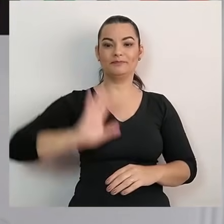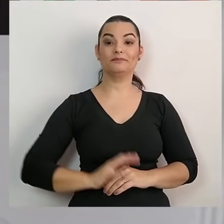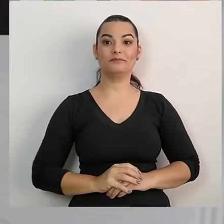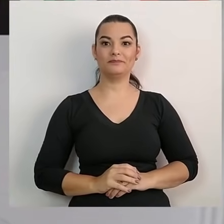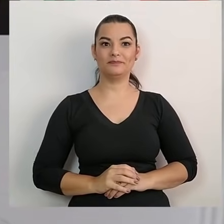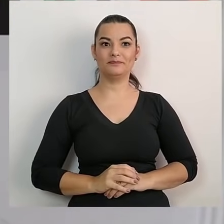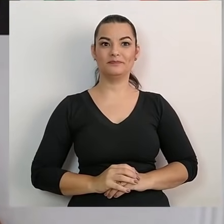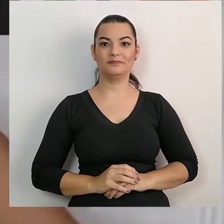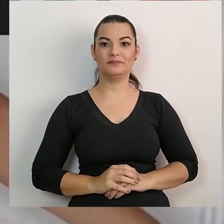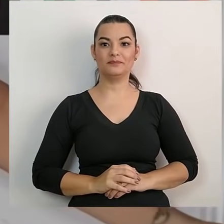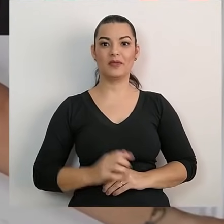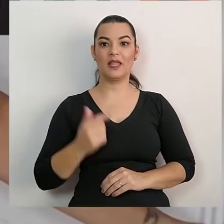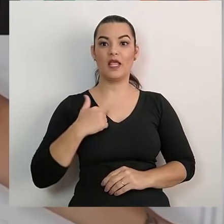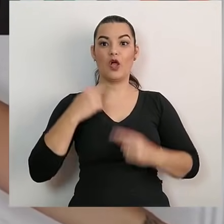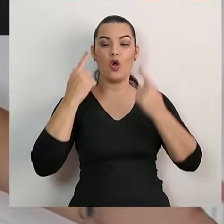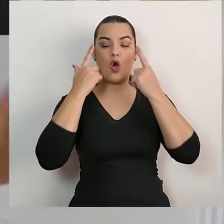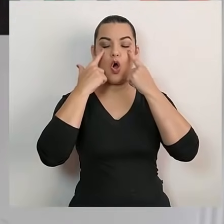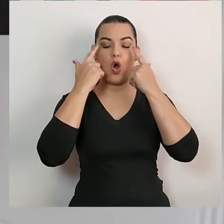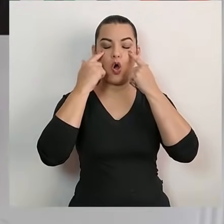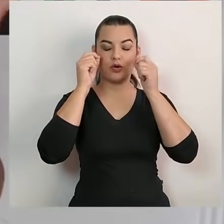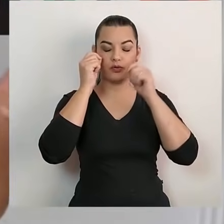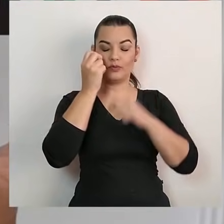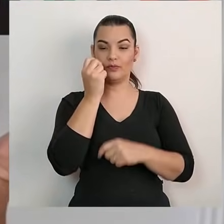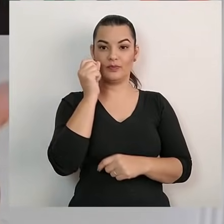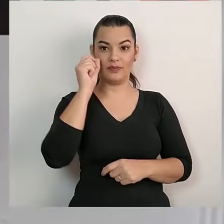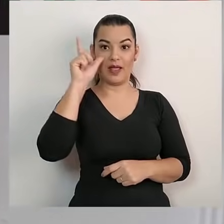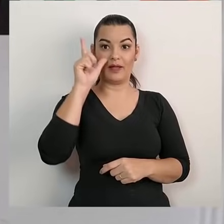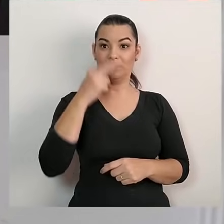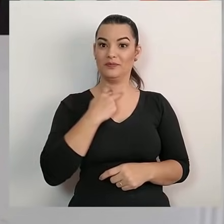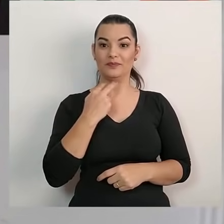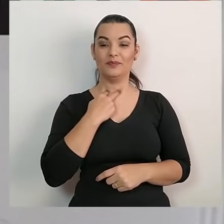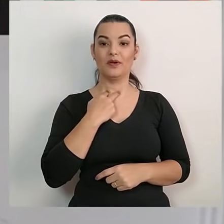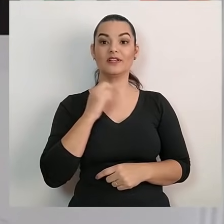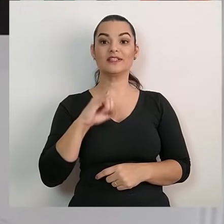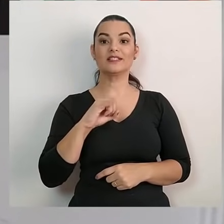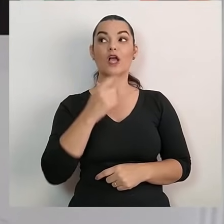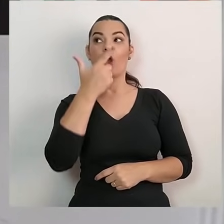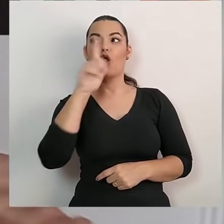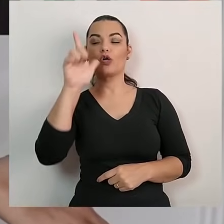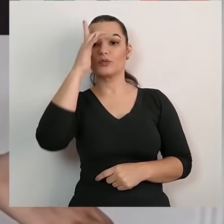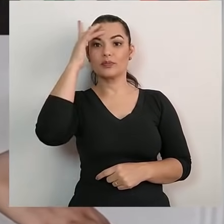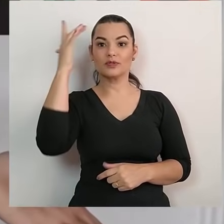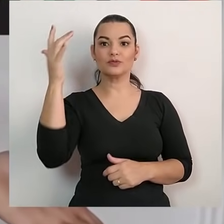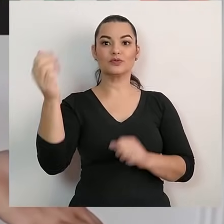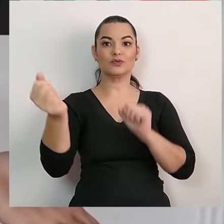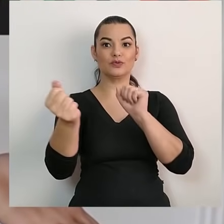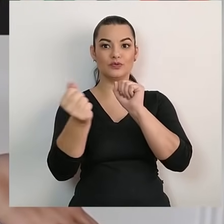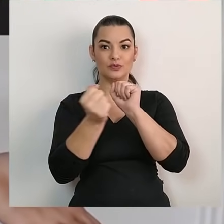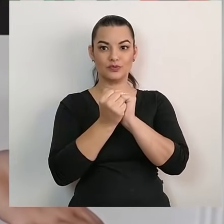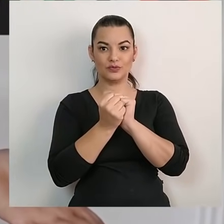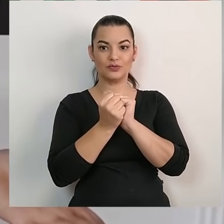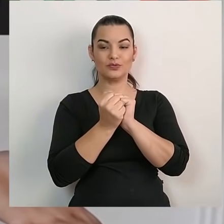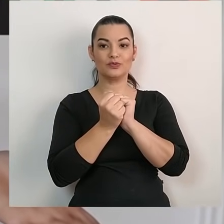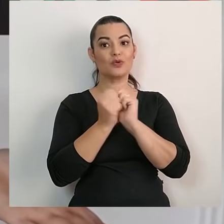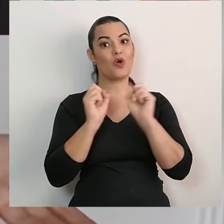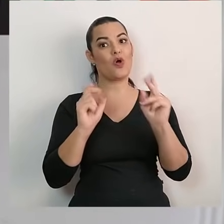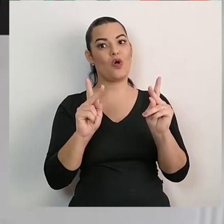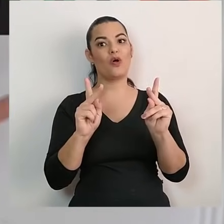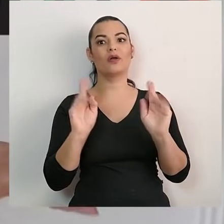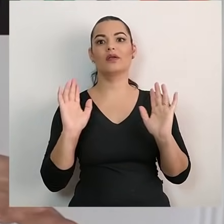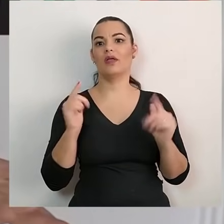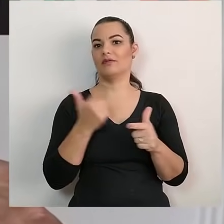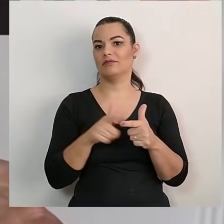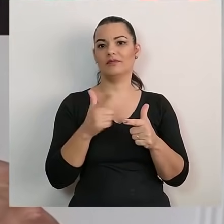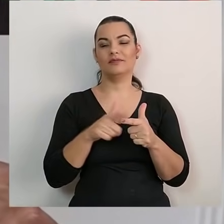testa. Não posso abrir o olho. Se eu estiver fazendo isso com outra pessoa, aí eu posso ficar de olho aberto,